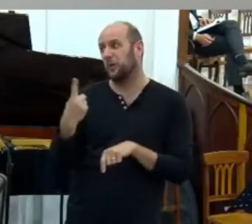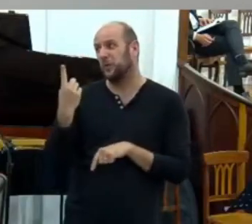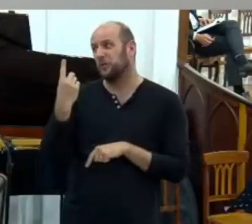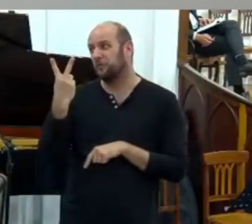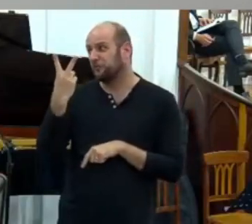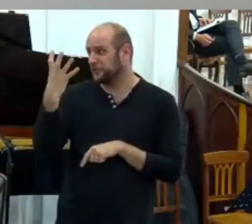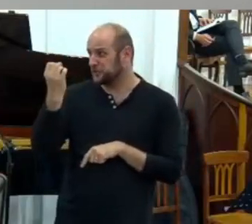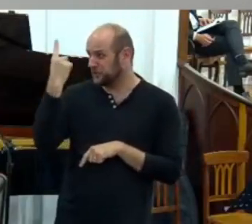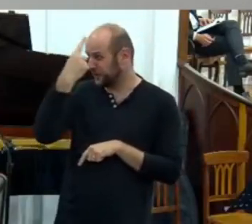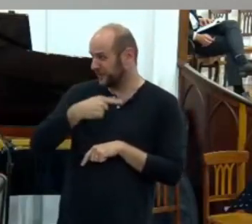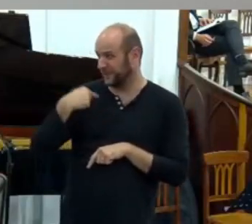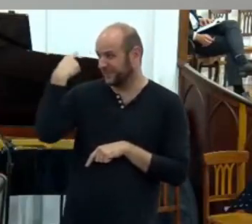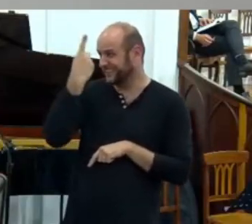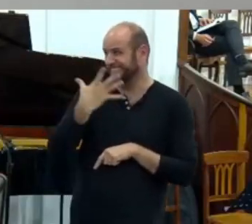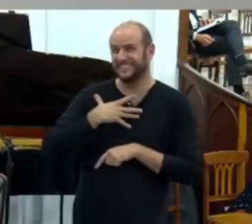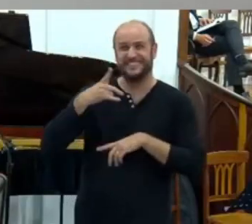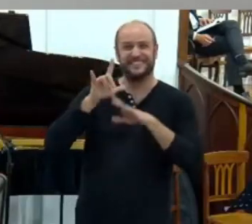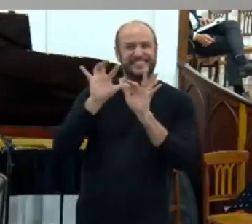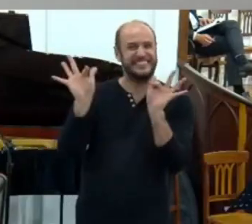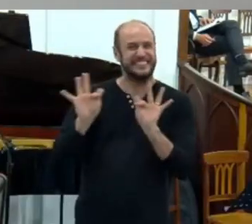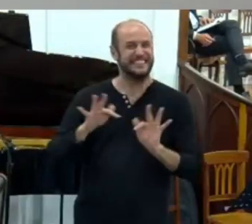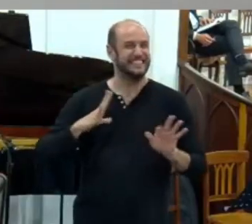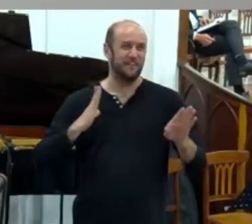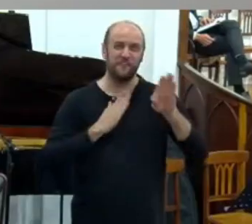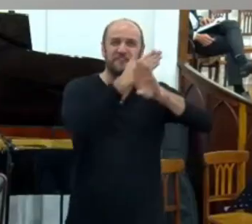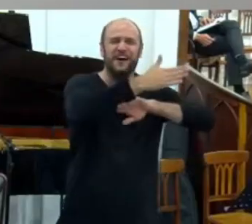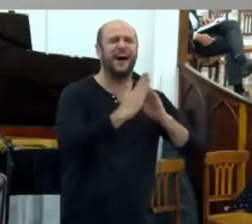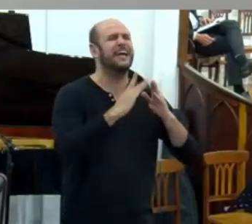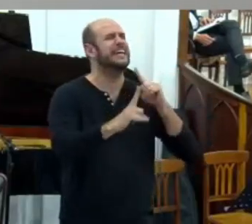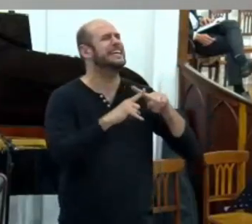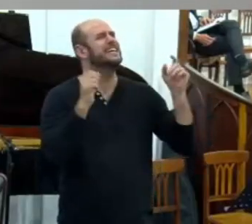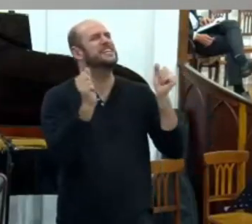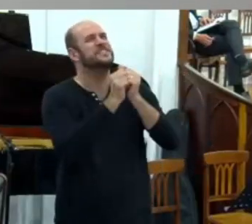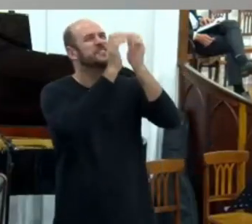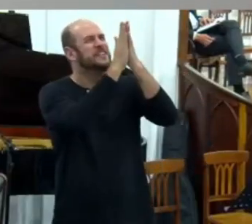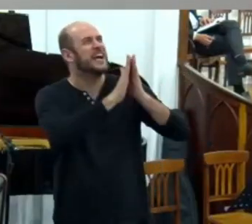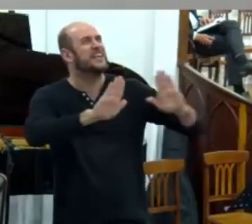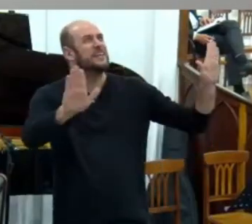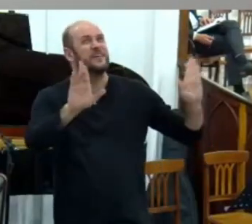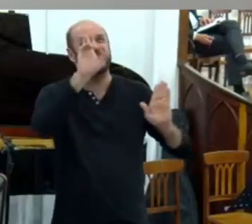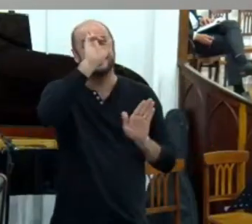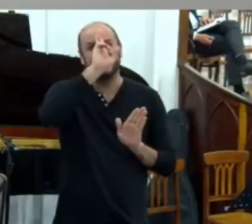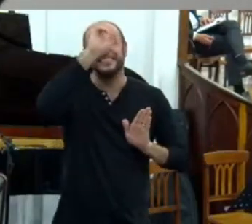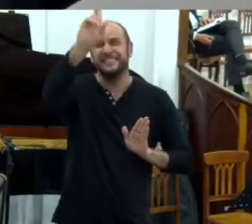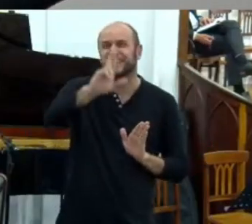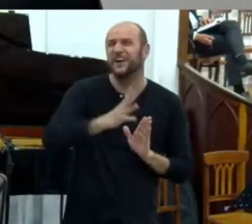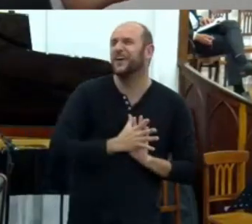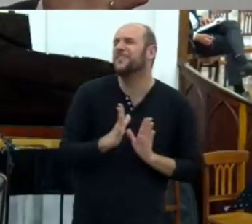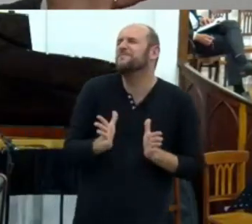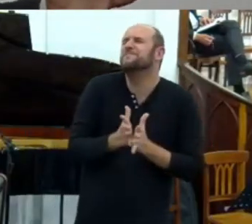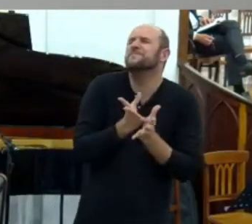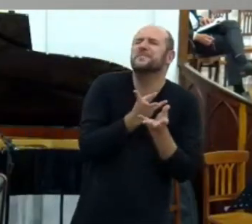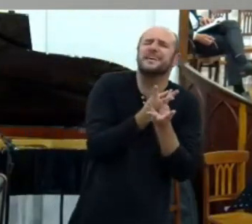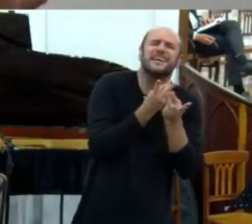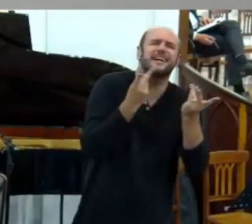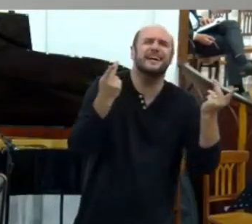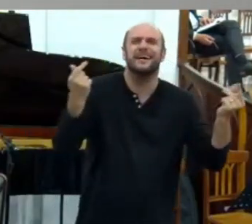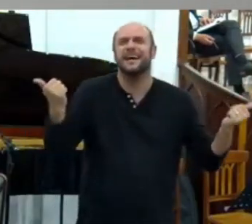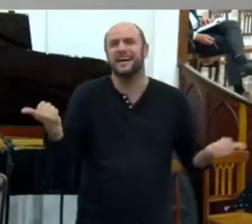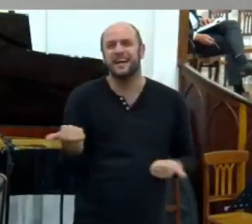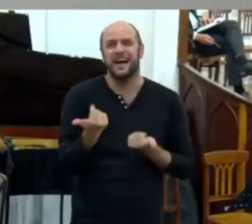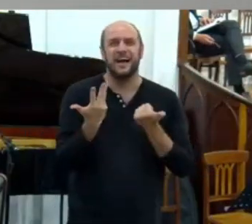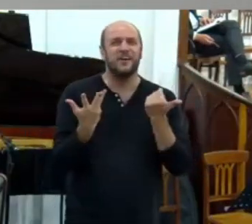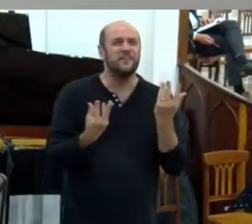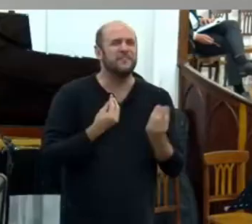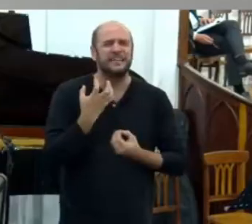faltam 24 horas para nós irmos à igreja e adorarmos o Senhor. Que coisa maravilhosa! Pode um